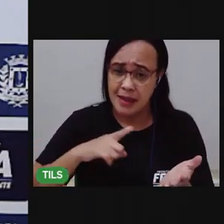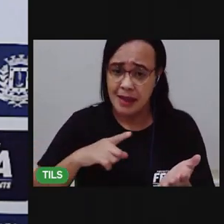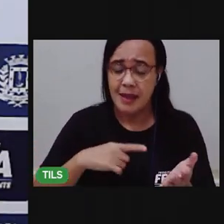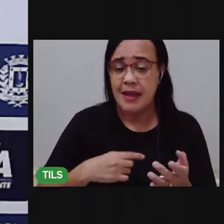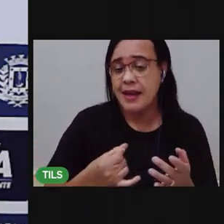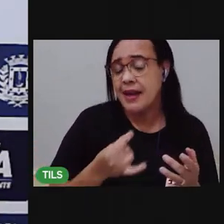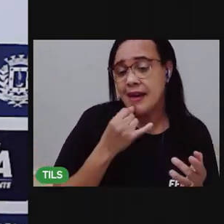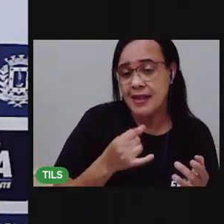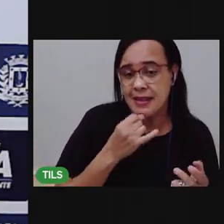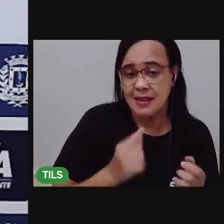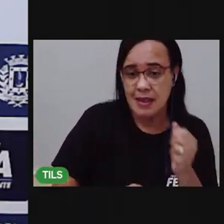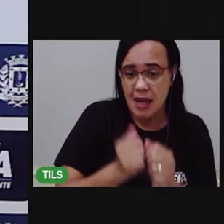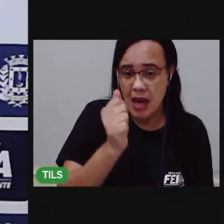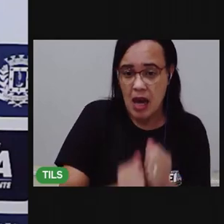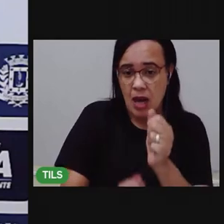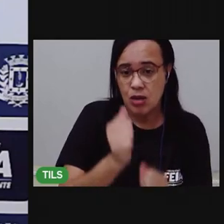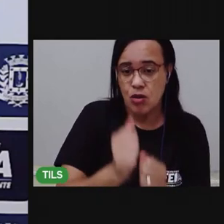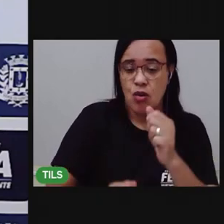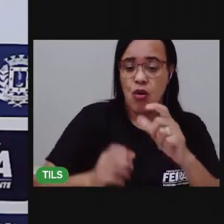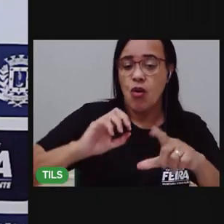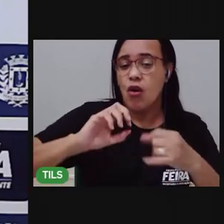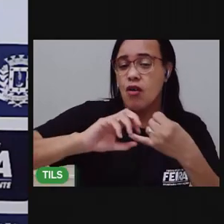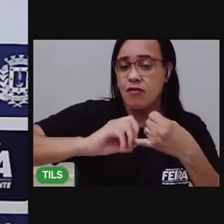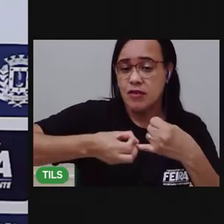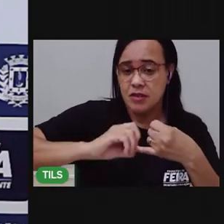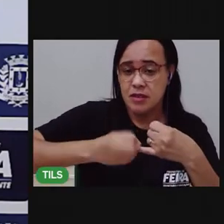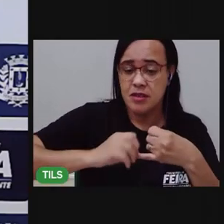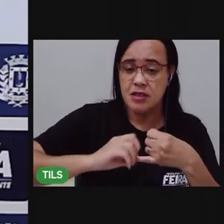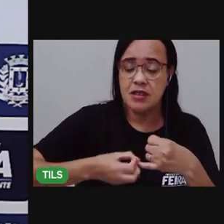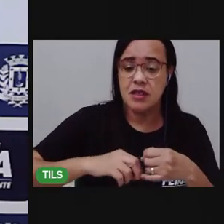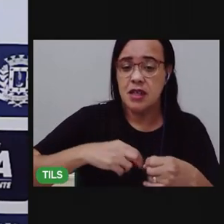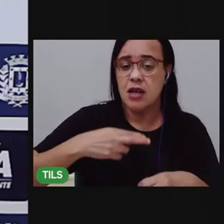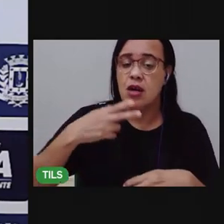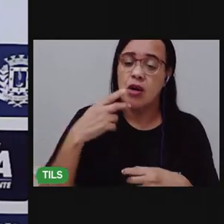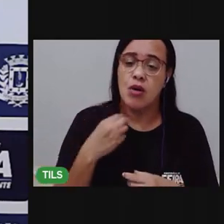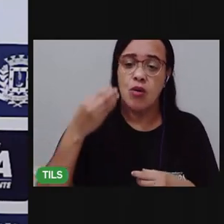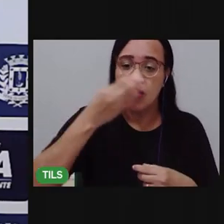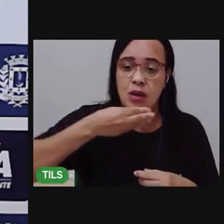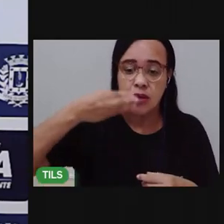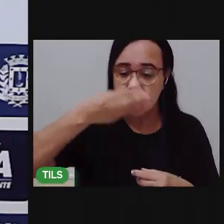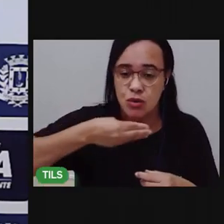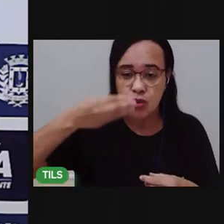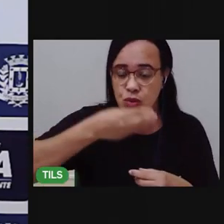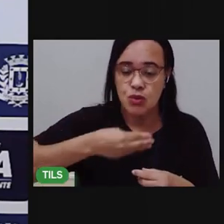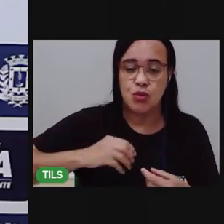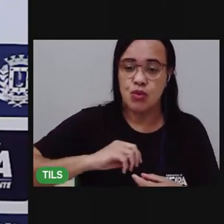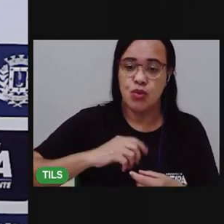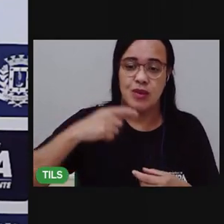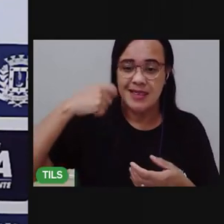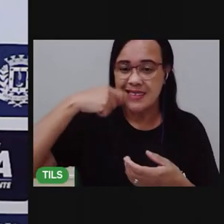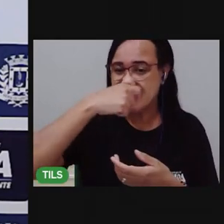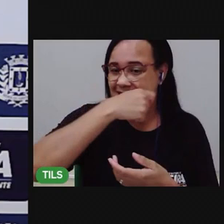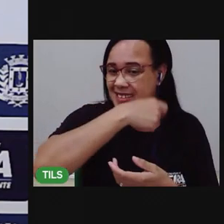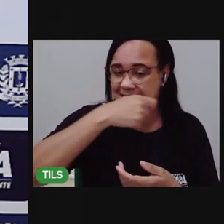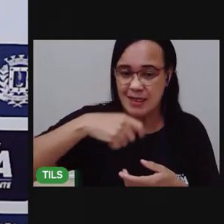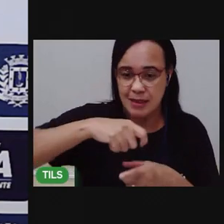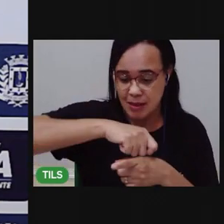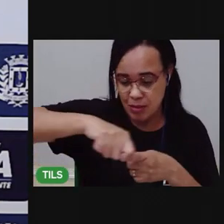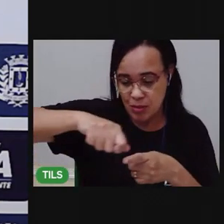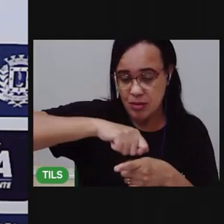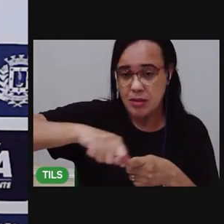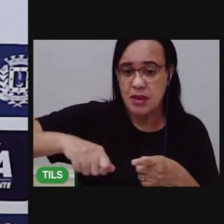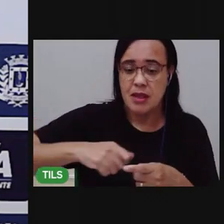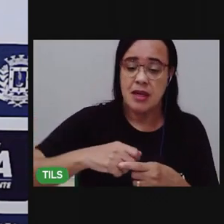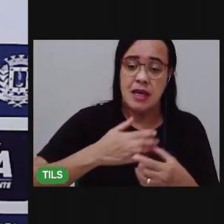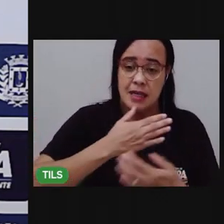feijão, arroz, açúcar, sabonete, creme dental, sabão em pó. São